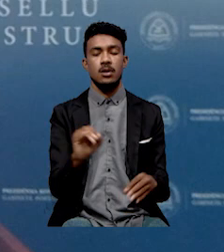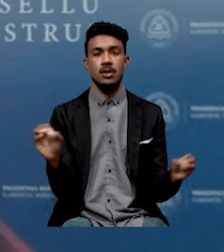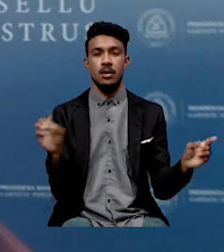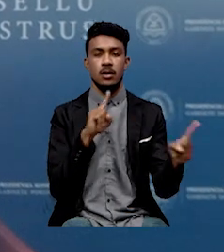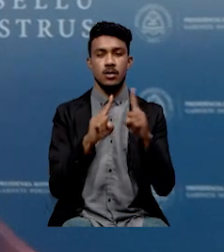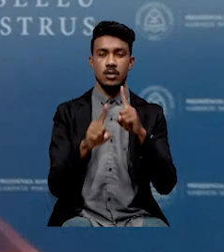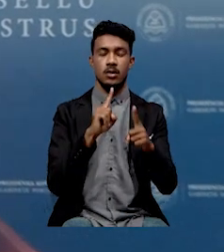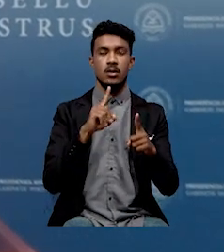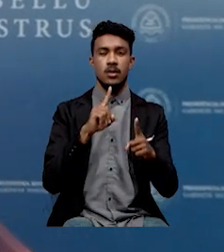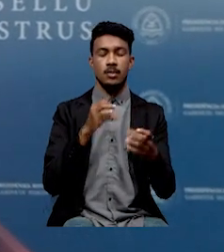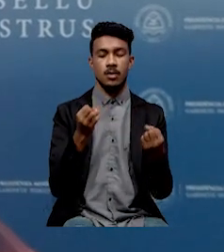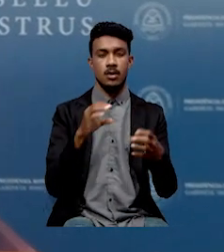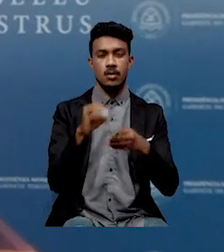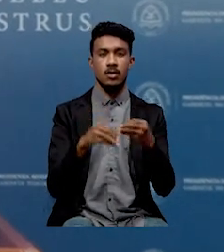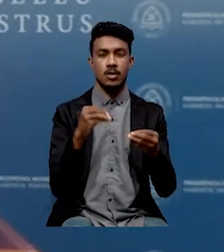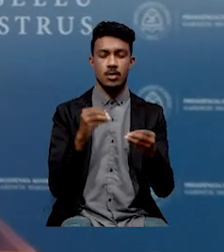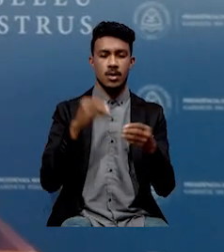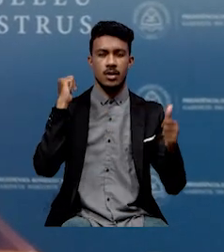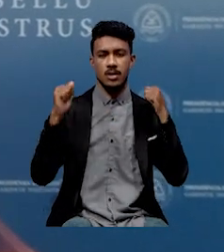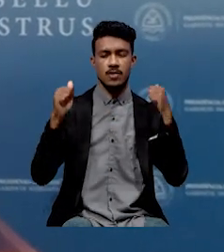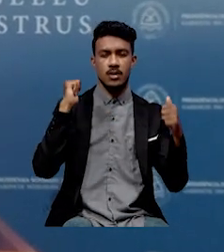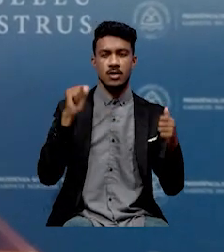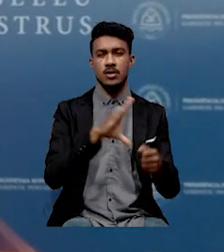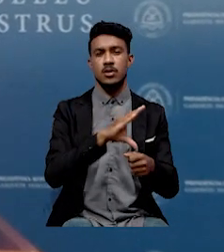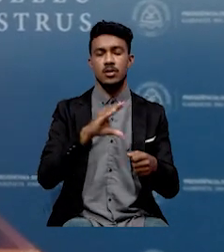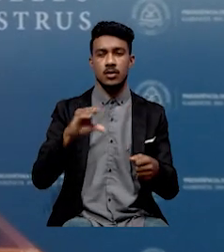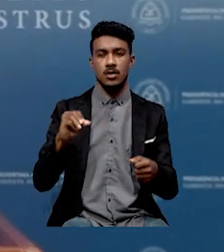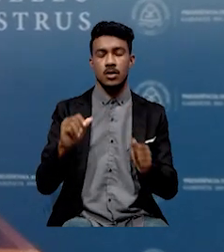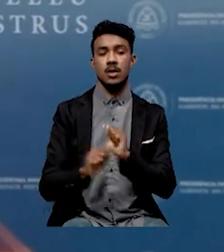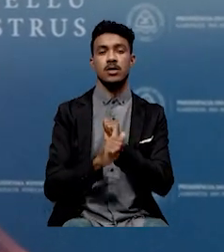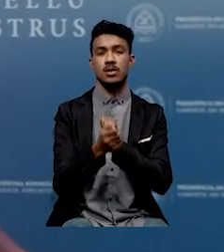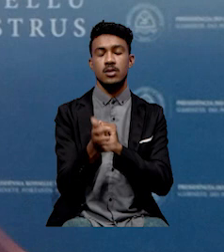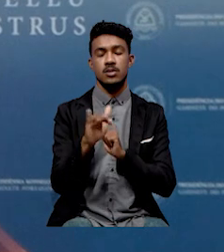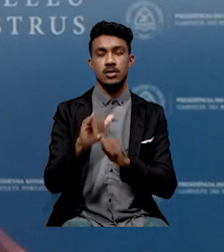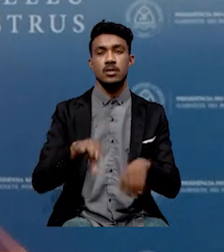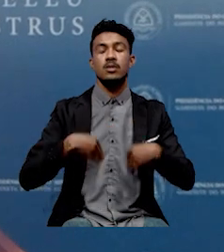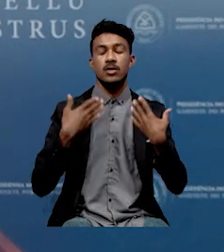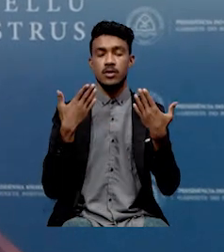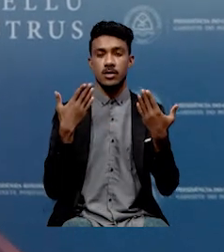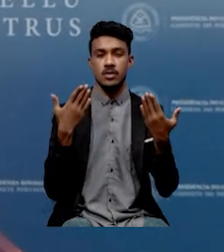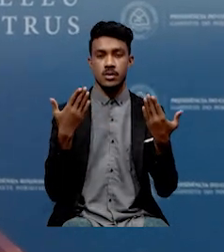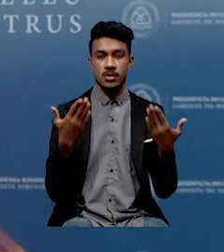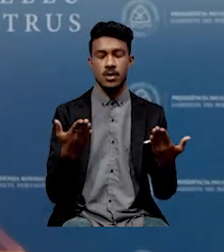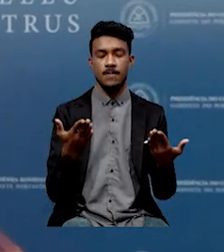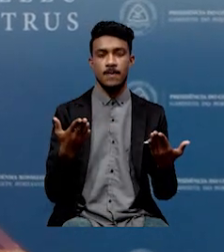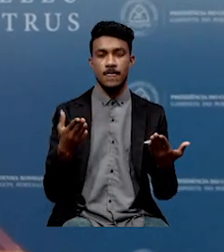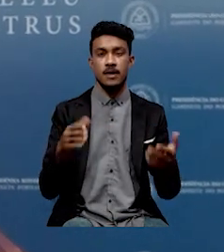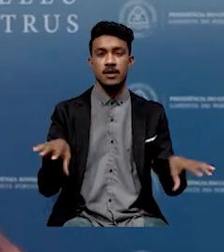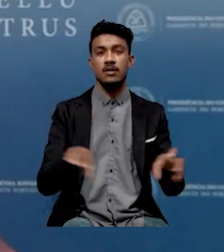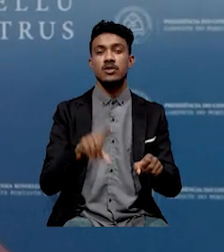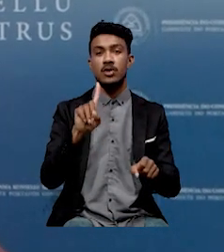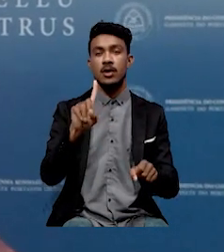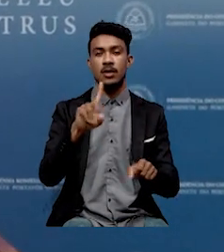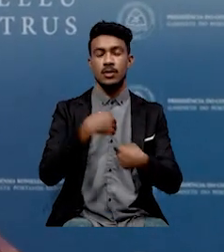detalhes com as atividades ou atuação será, mas colher com os mecanismos e da deve ter que ser